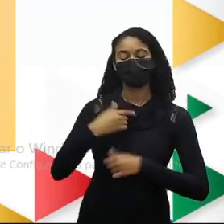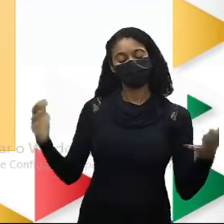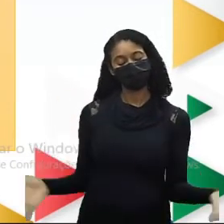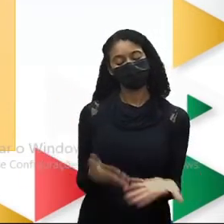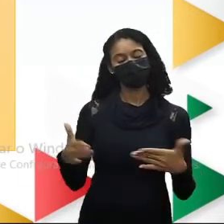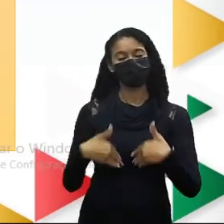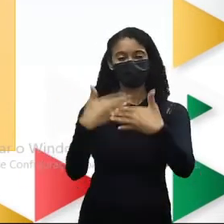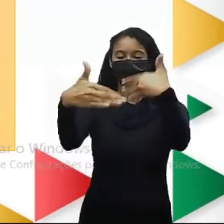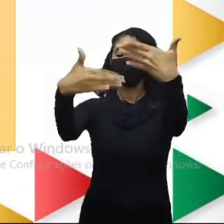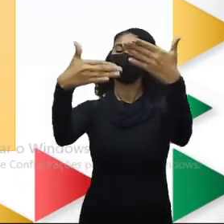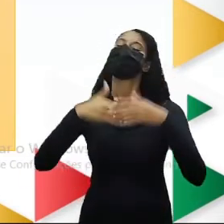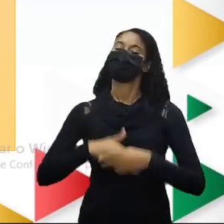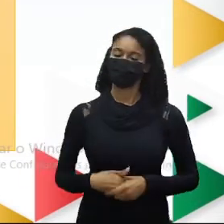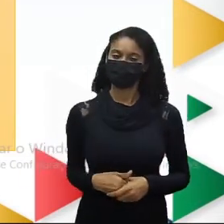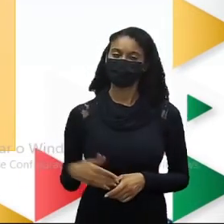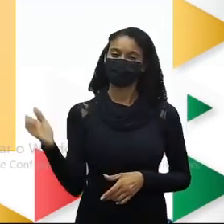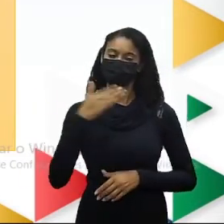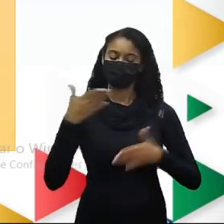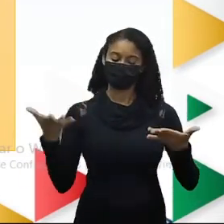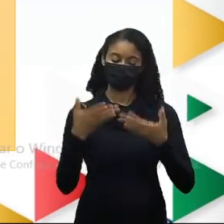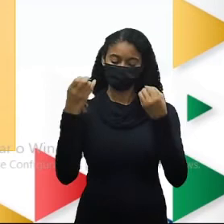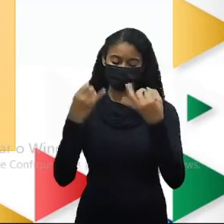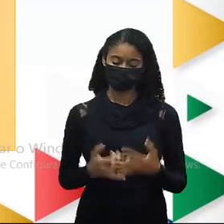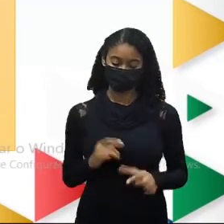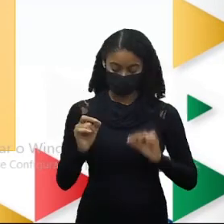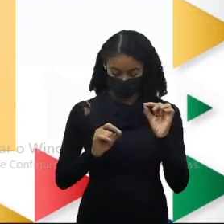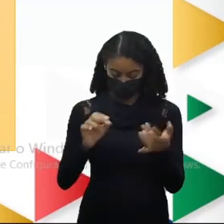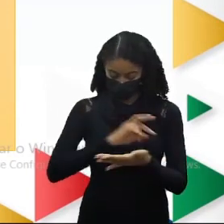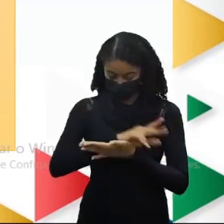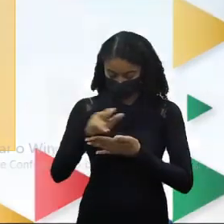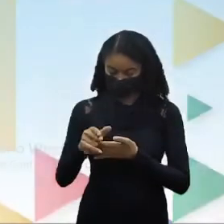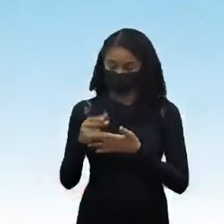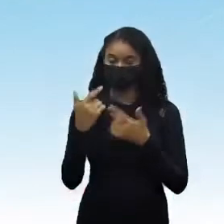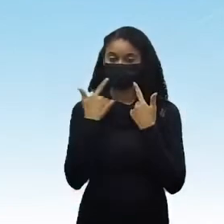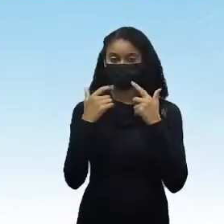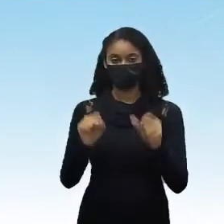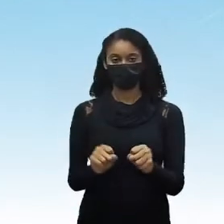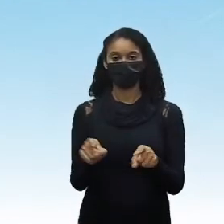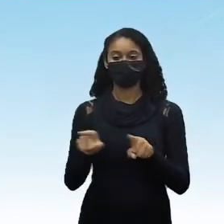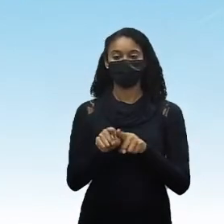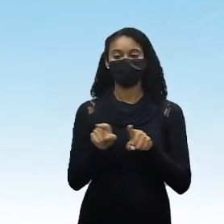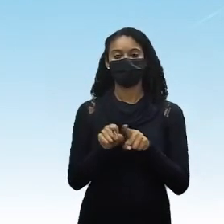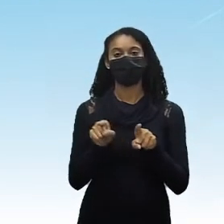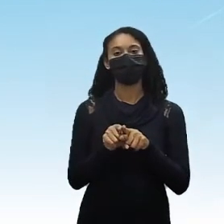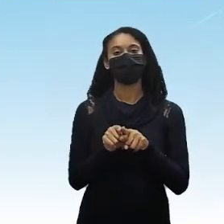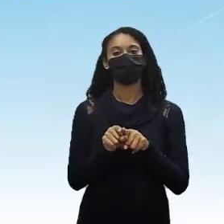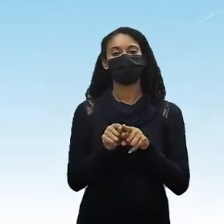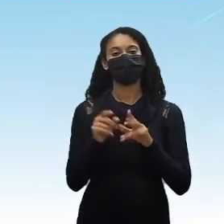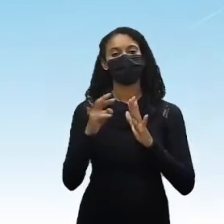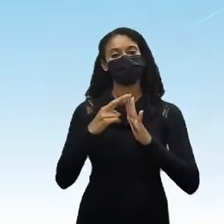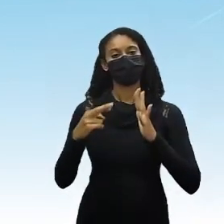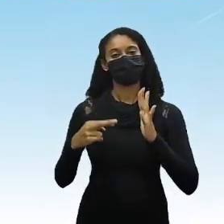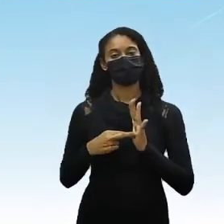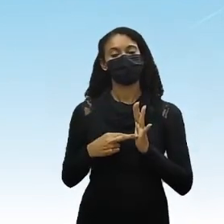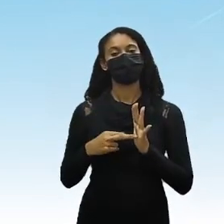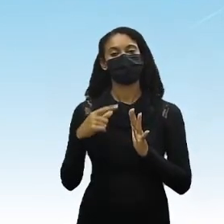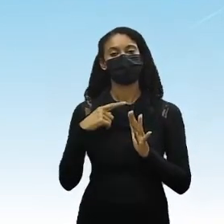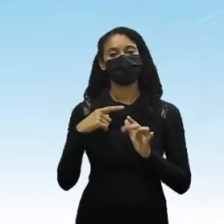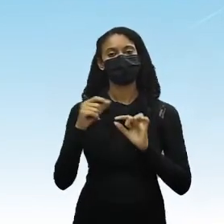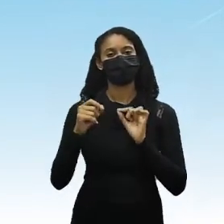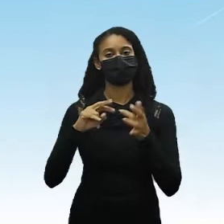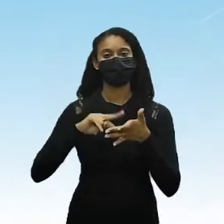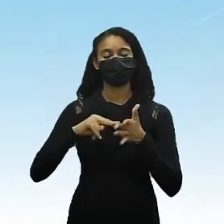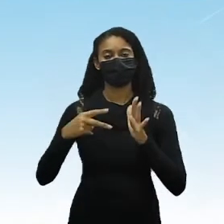caminhar. E é isso aí, vamos entrar sobre a variação linguística e a norma padrão. Vamos conhecer o que é a